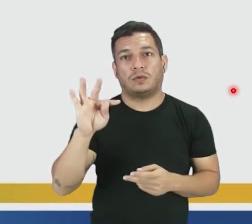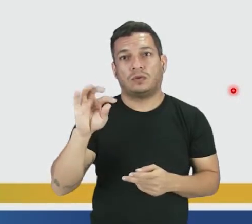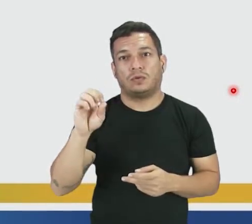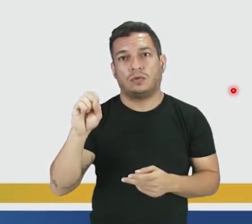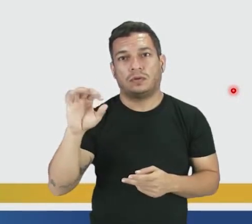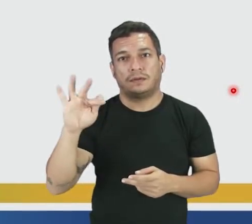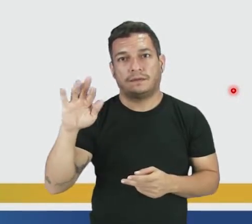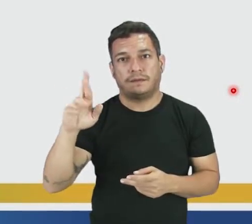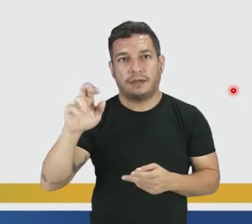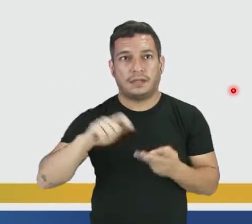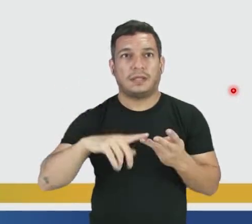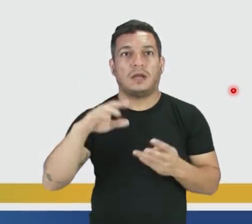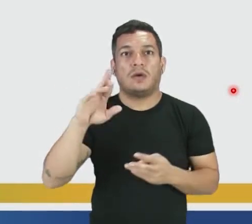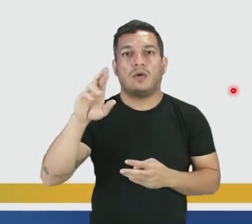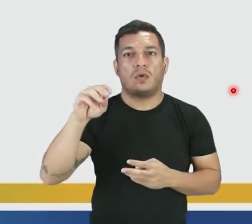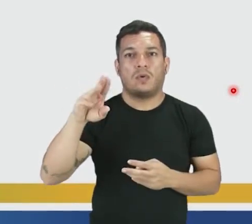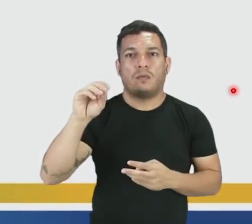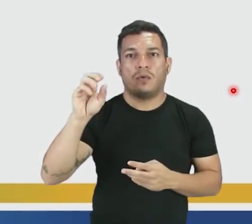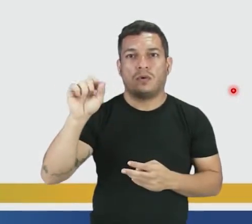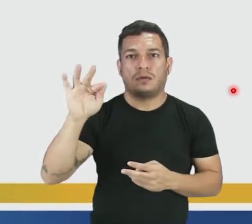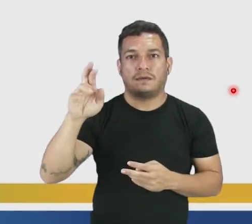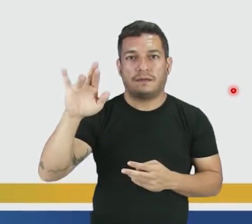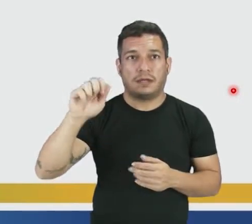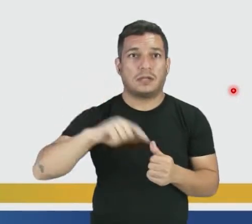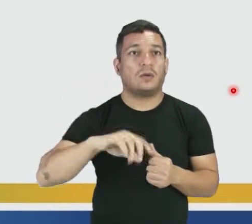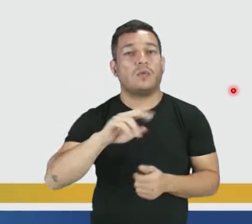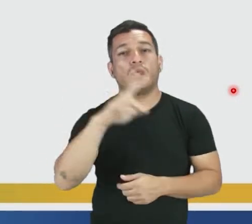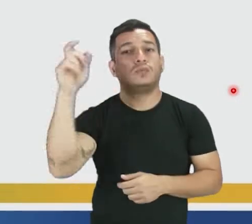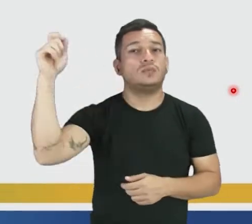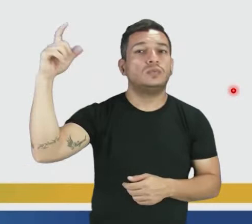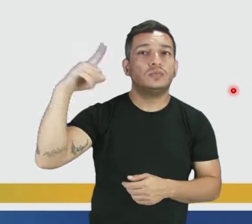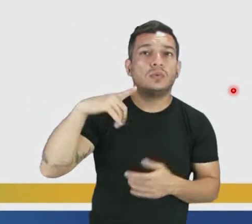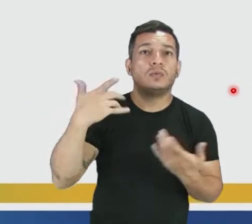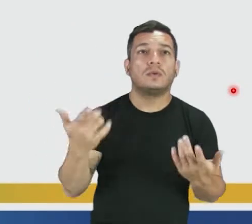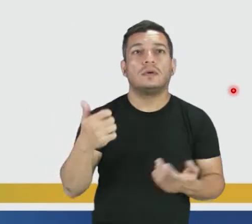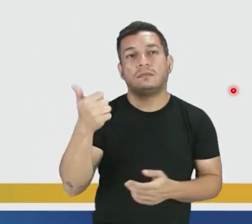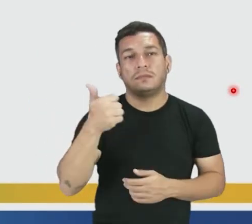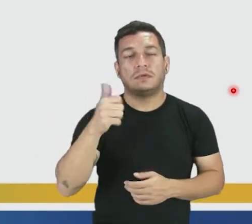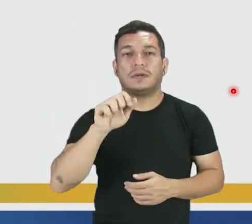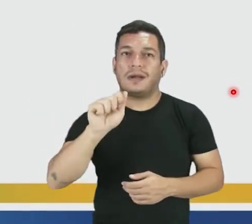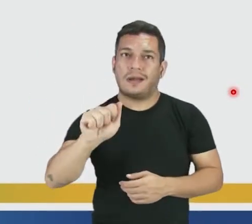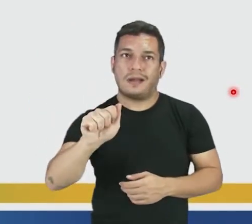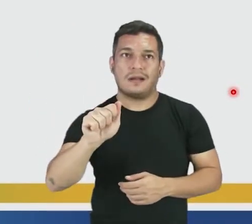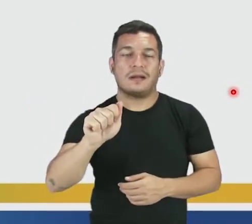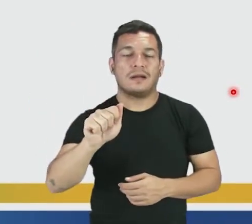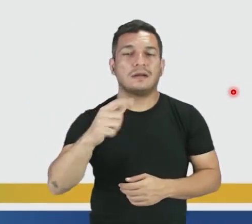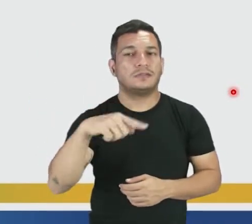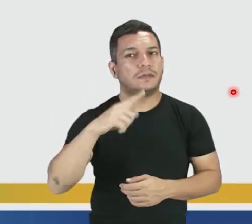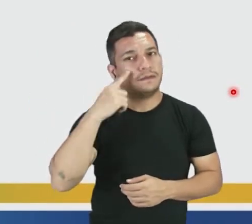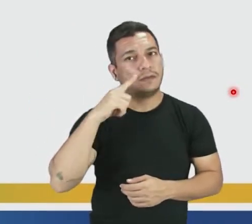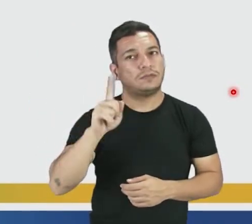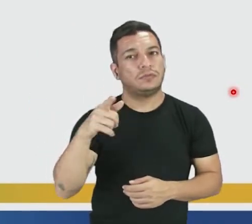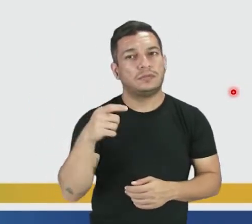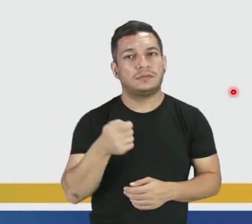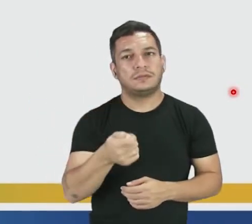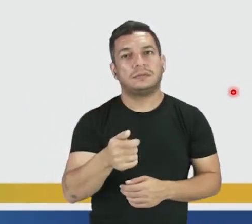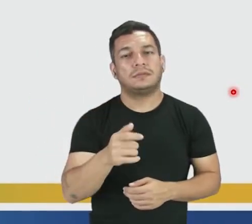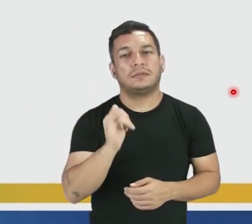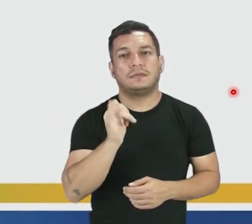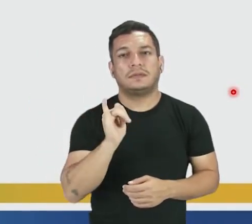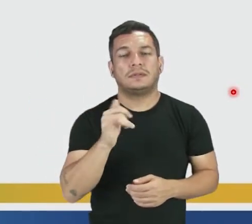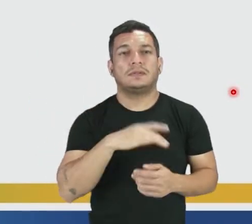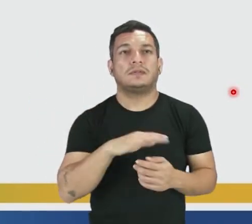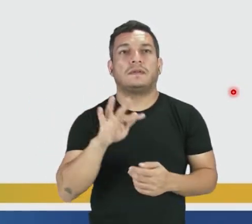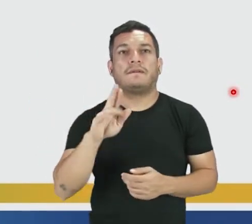fotosfera. D. Ocorre na cromosfera. Ou E. Ocorre no Sol. Então, a primeira opção, a gente já viu, inclusive foi citado como um exemplo